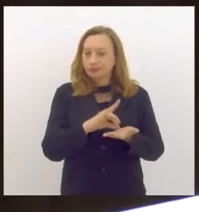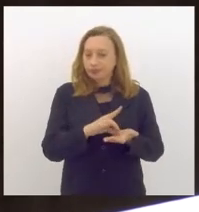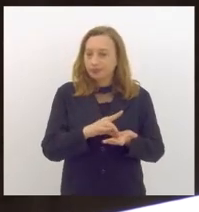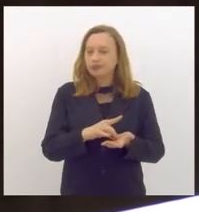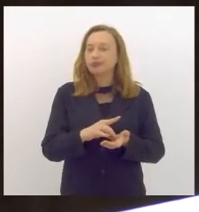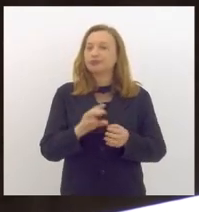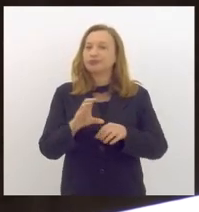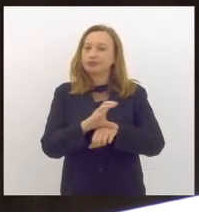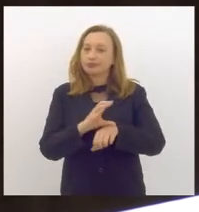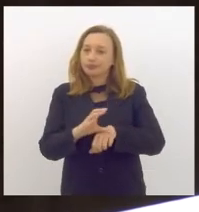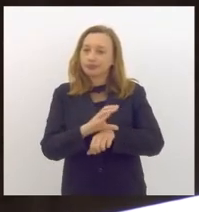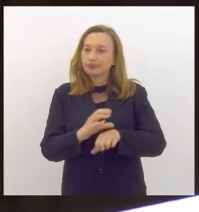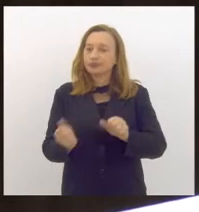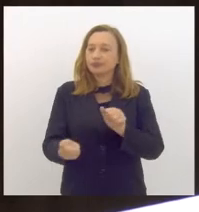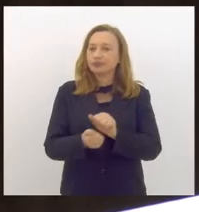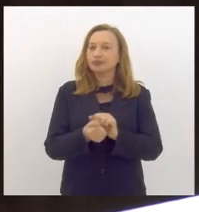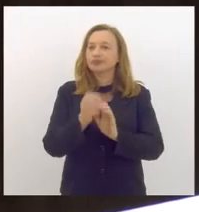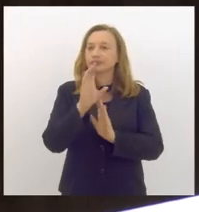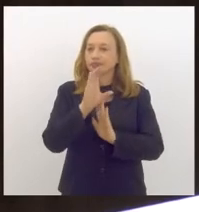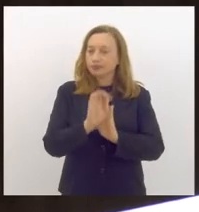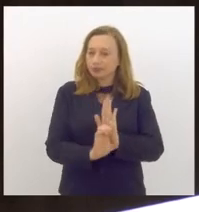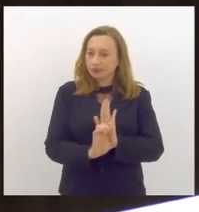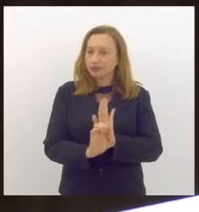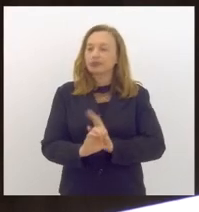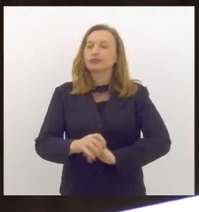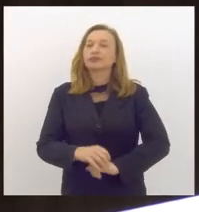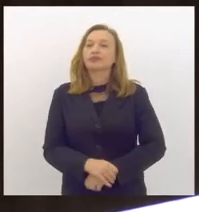pela constitucionalidade com emendas.